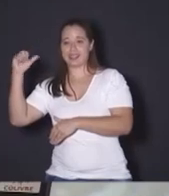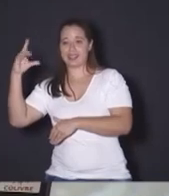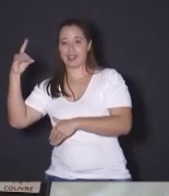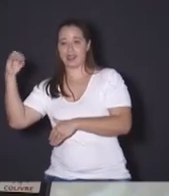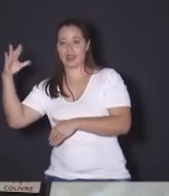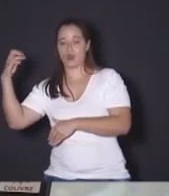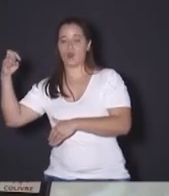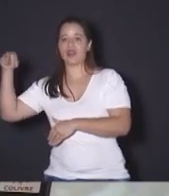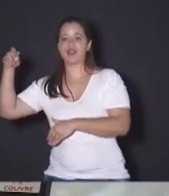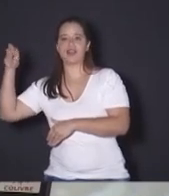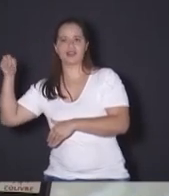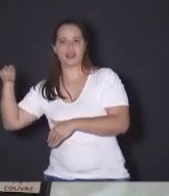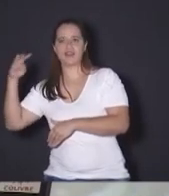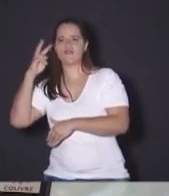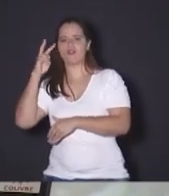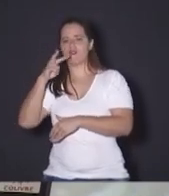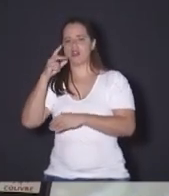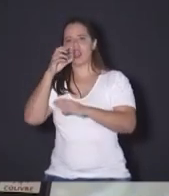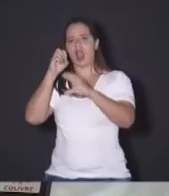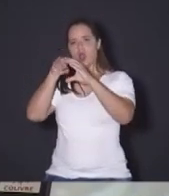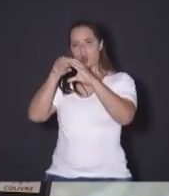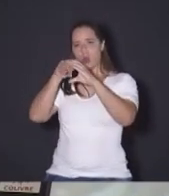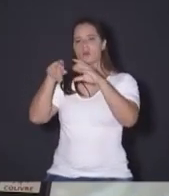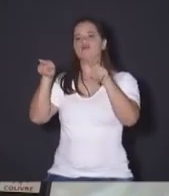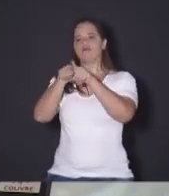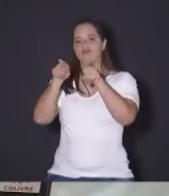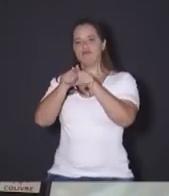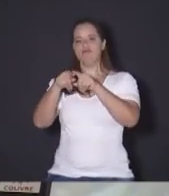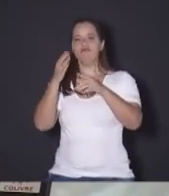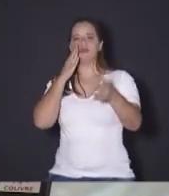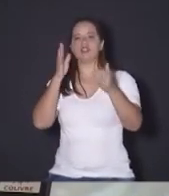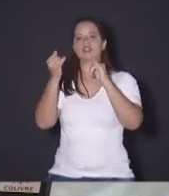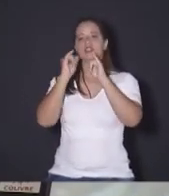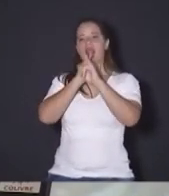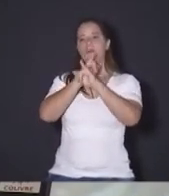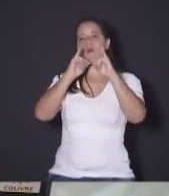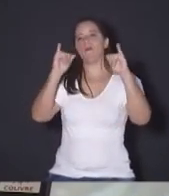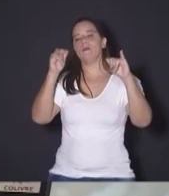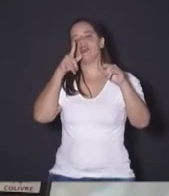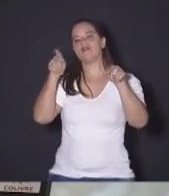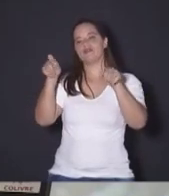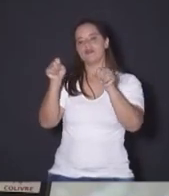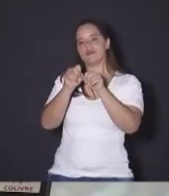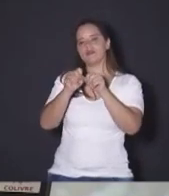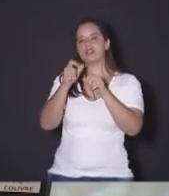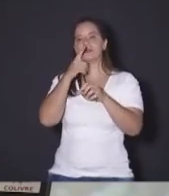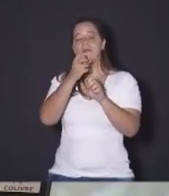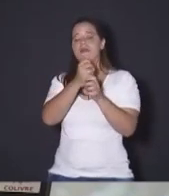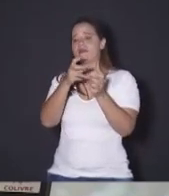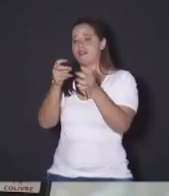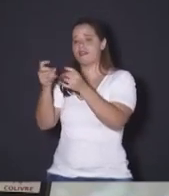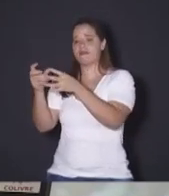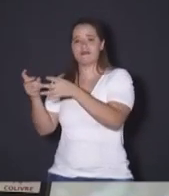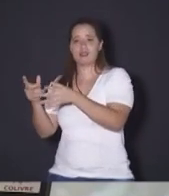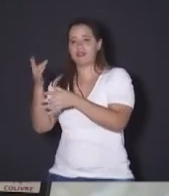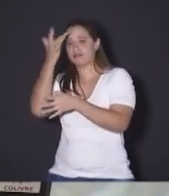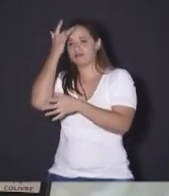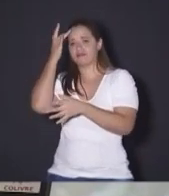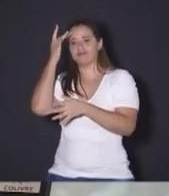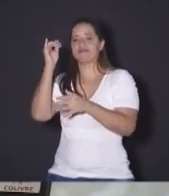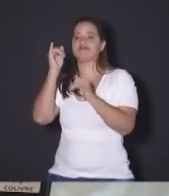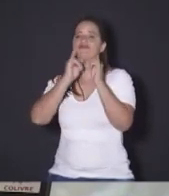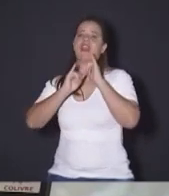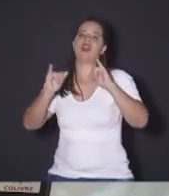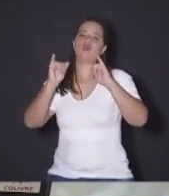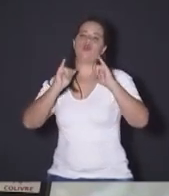essa característica na globo e os comerciais que ela fazia para vender a sua fatia de mercado para anunciantes fica